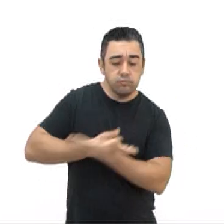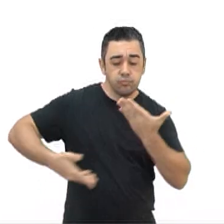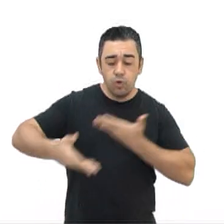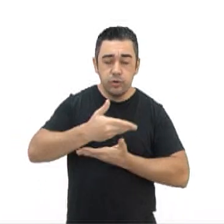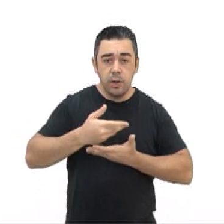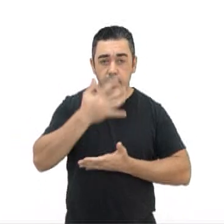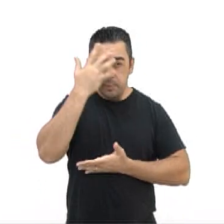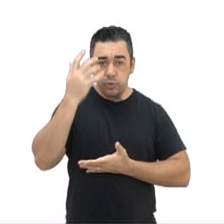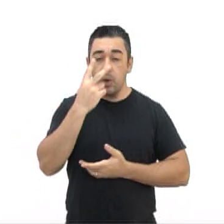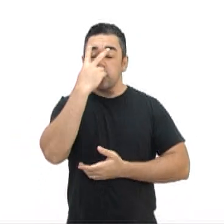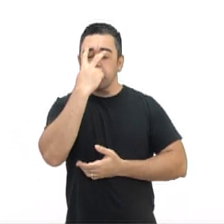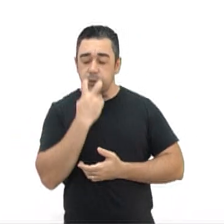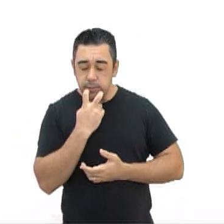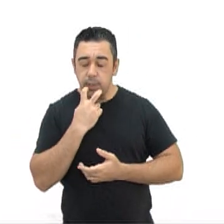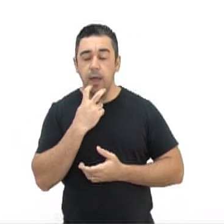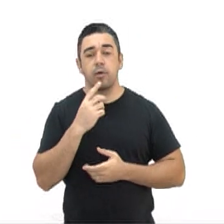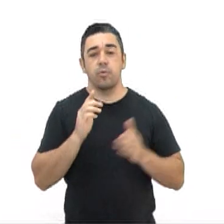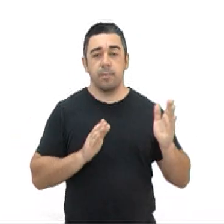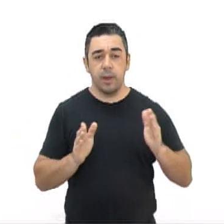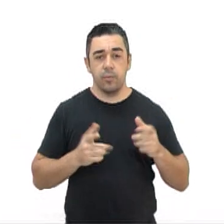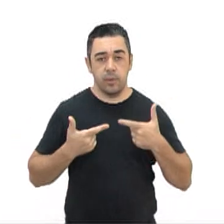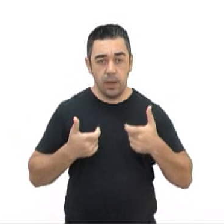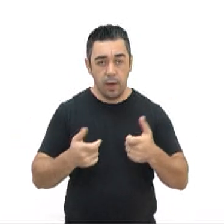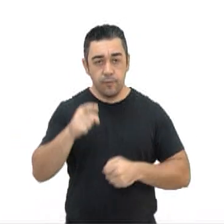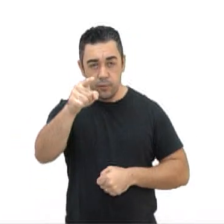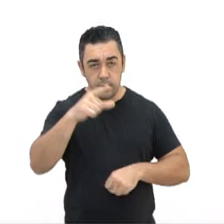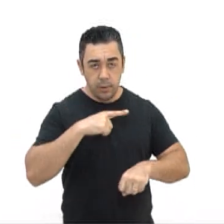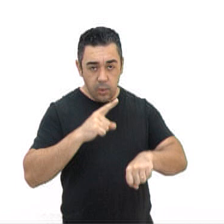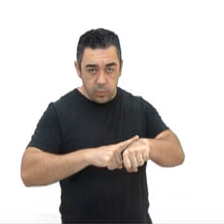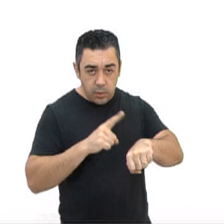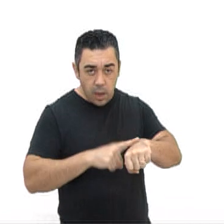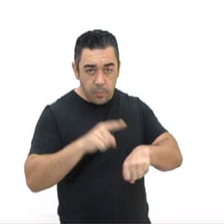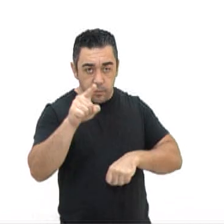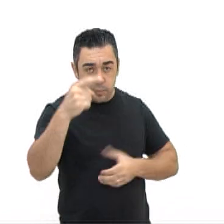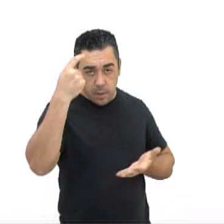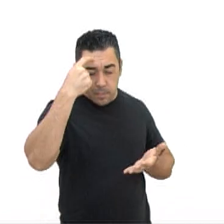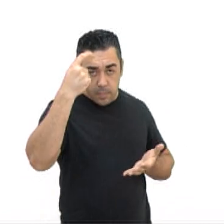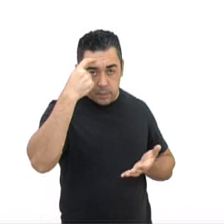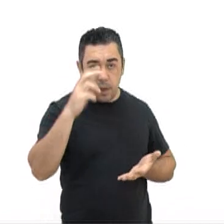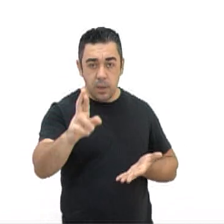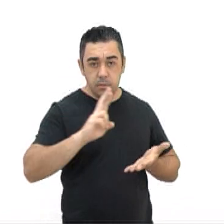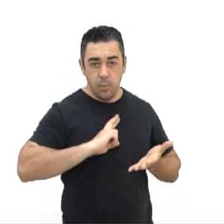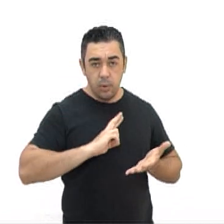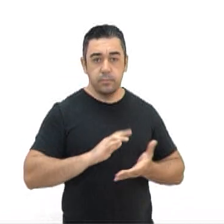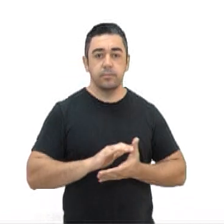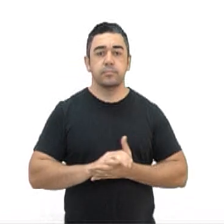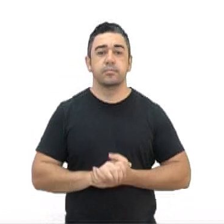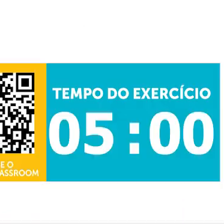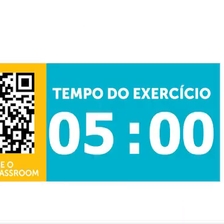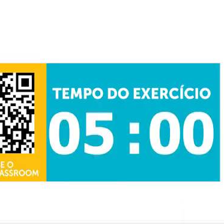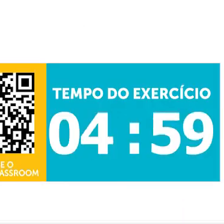ficaram cegos durante a guerra. Então agora vocês terão um tempo para pensar e responder.